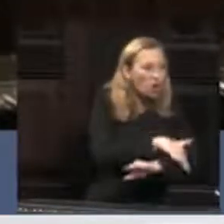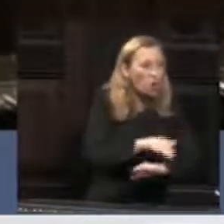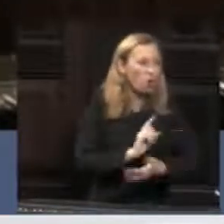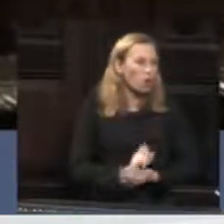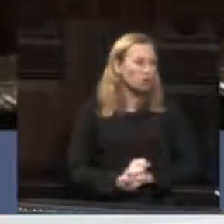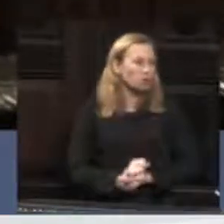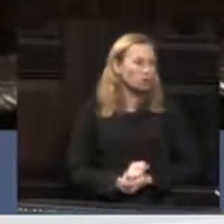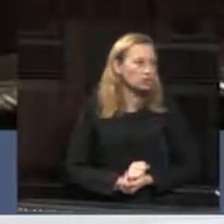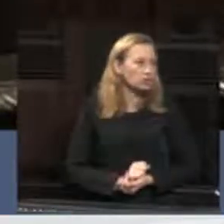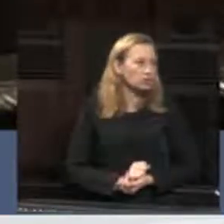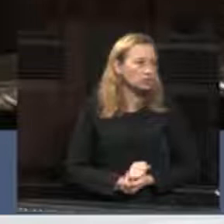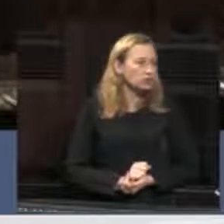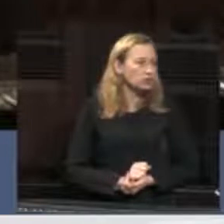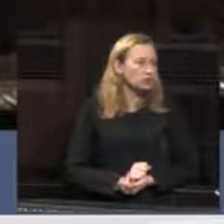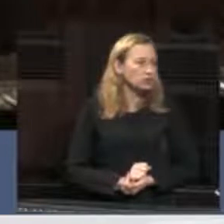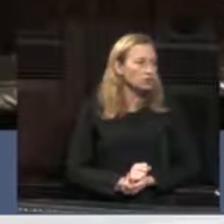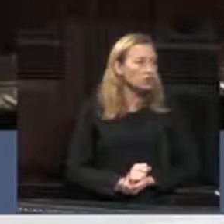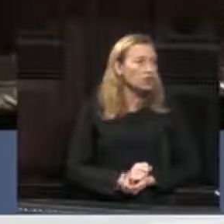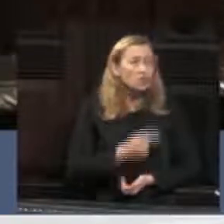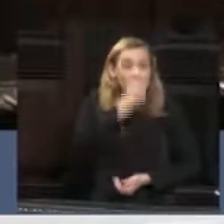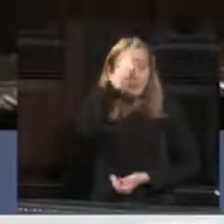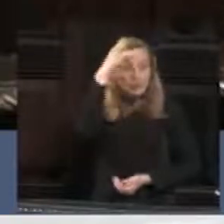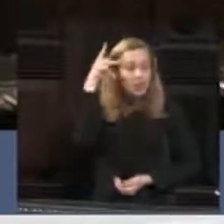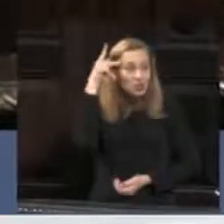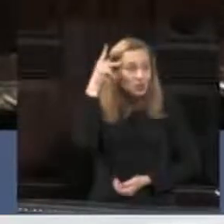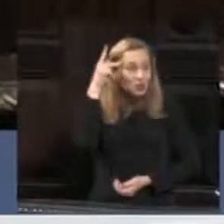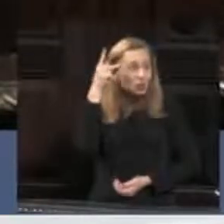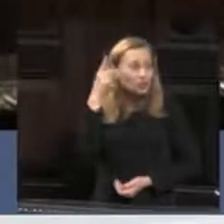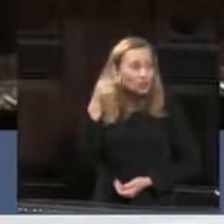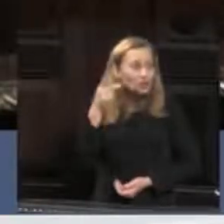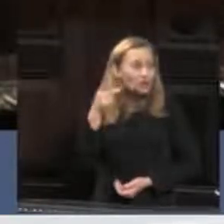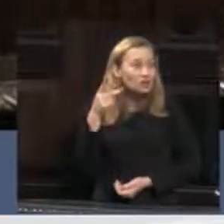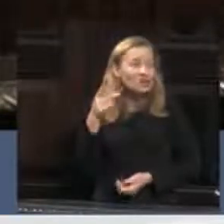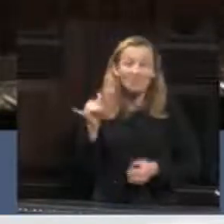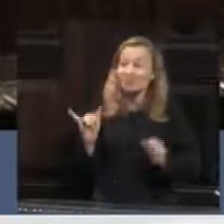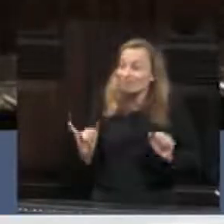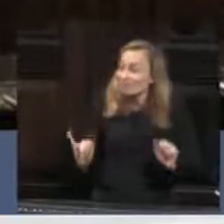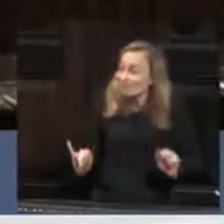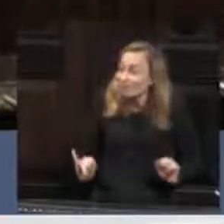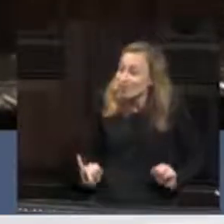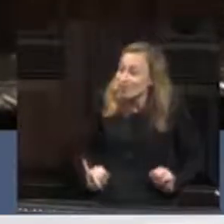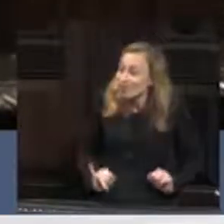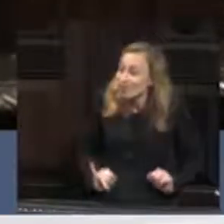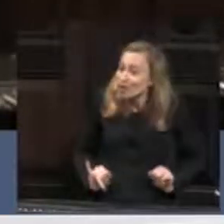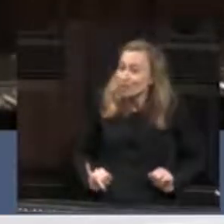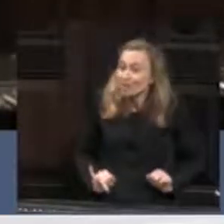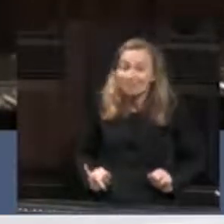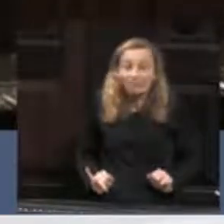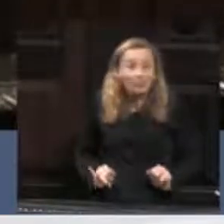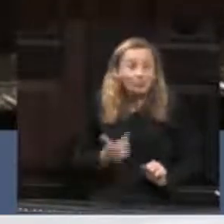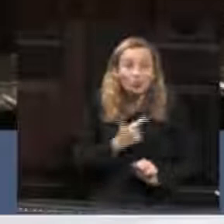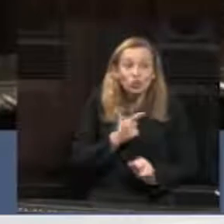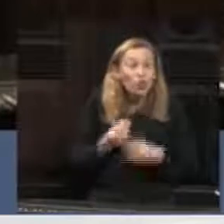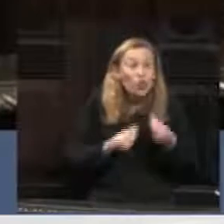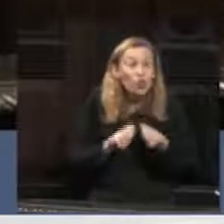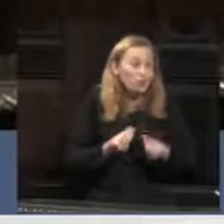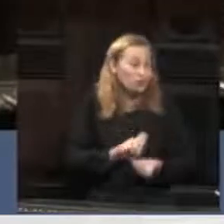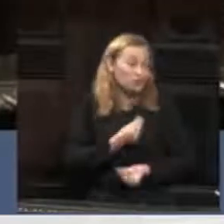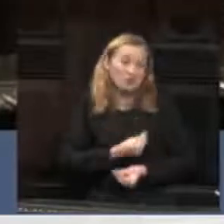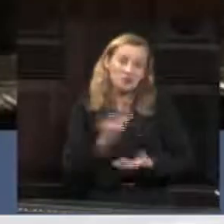clássica. São pessoas que estão em situação de extrema precarização da